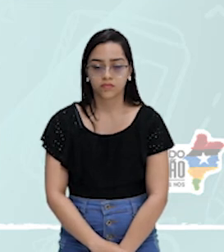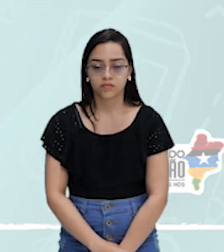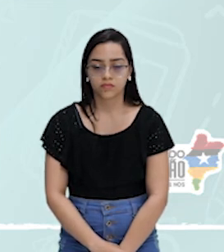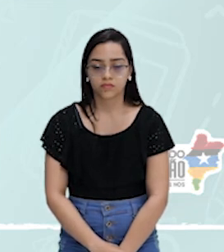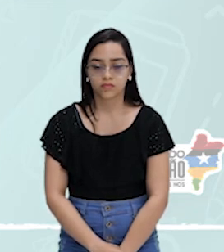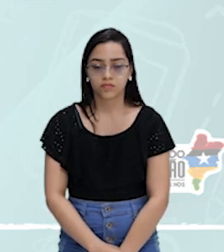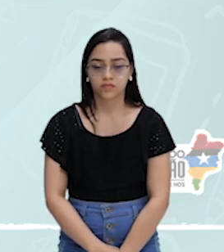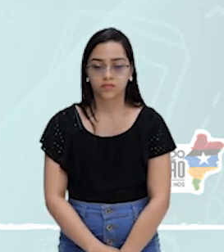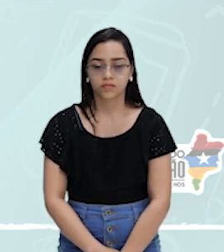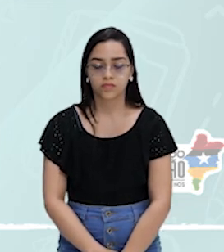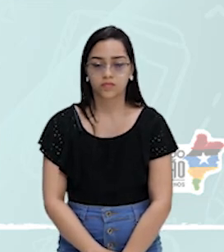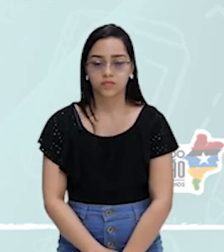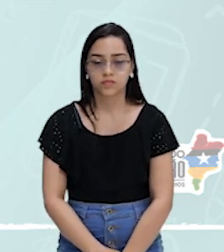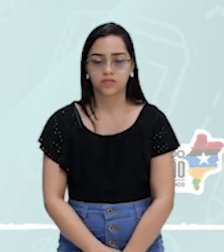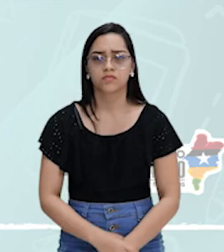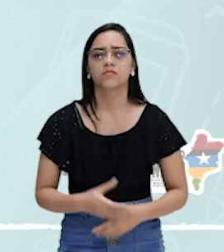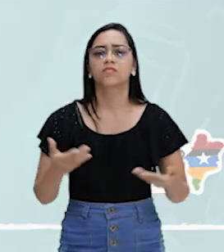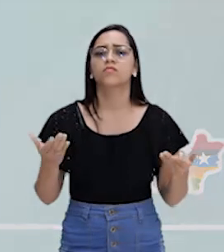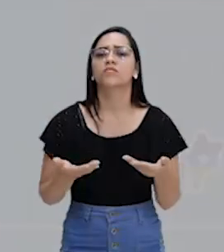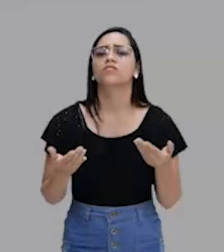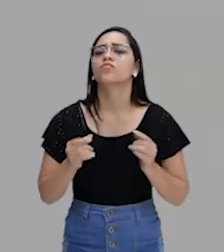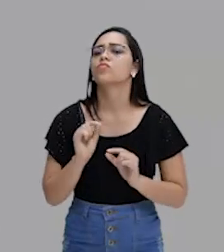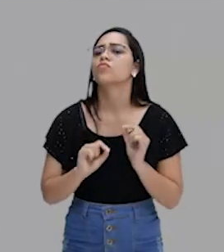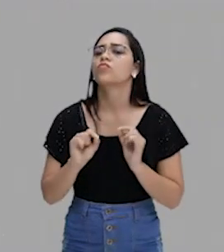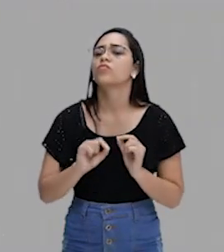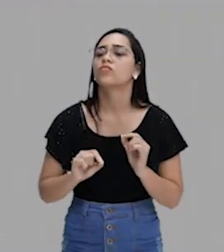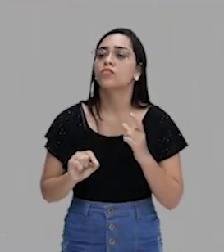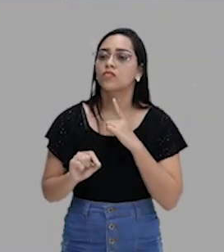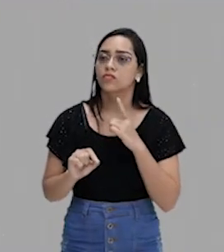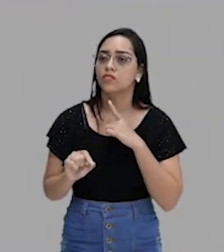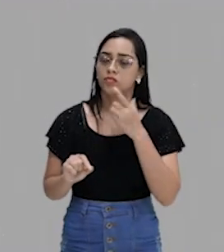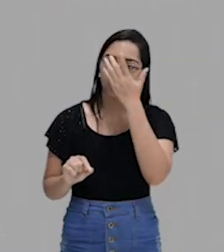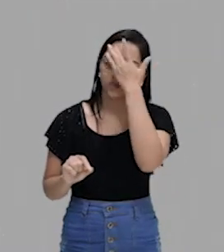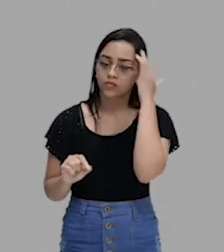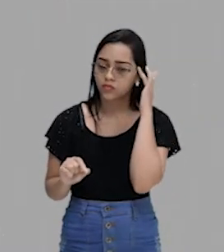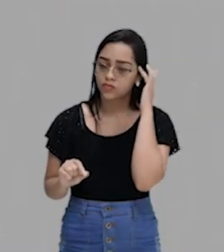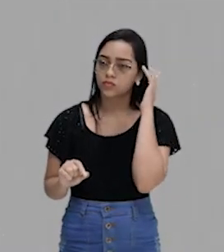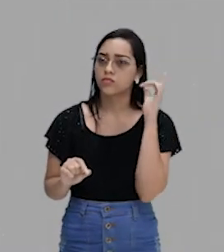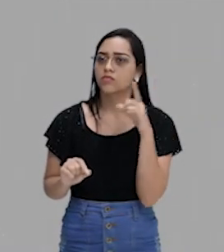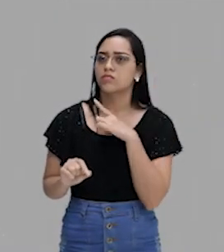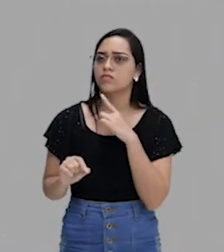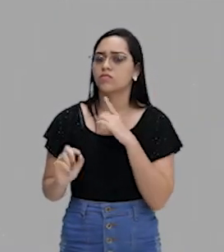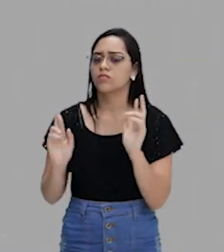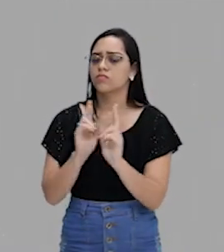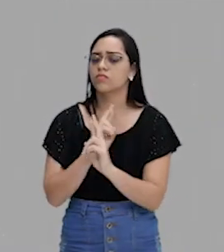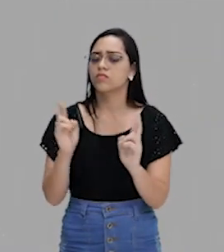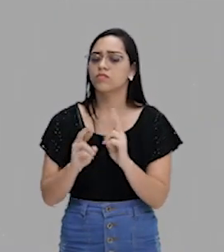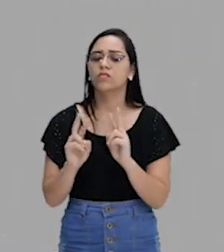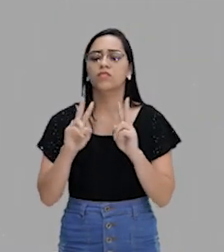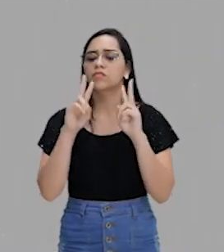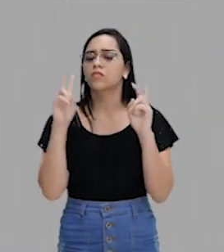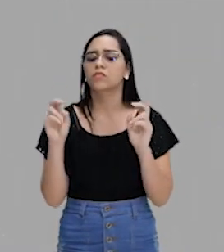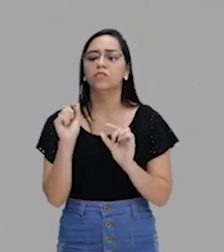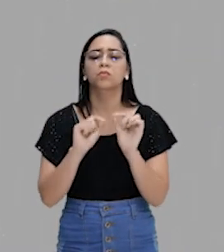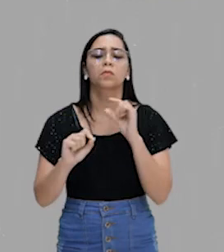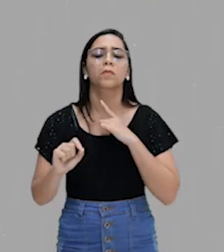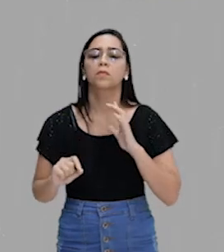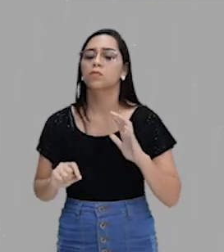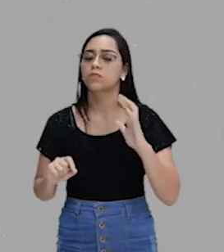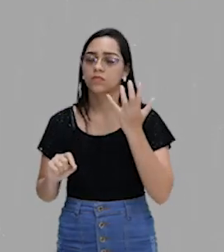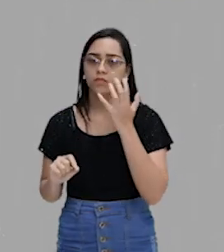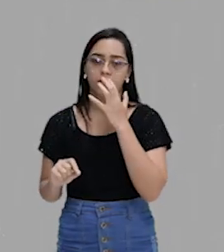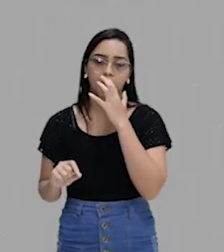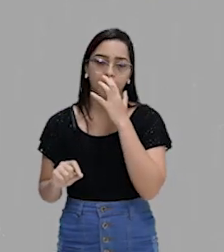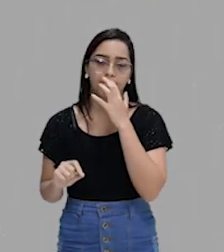do homem. Hoje em dia, quando pessoas discordam sobre um assunto, o que tem